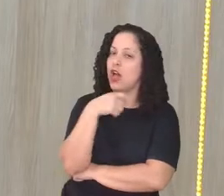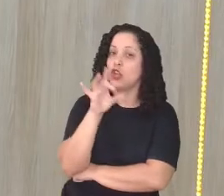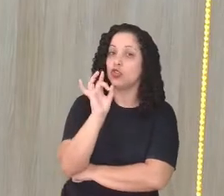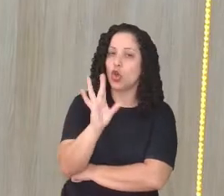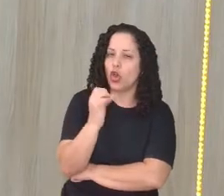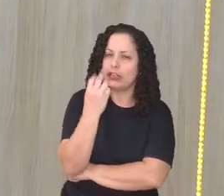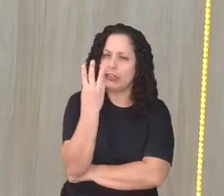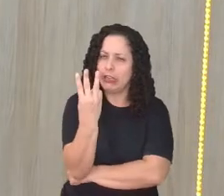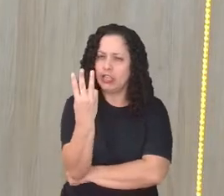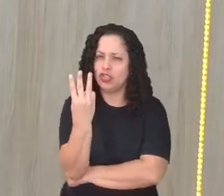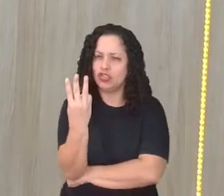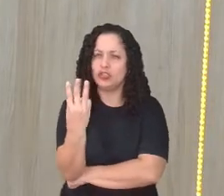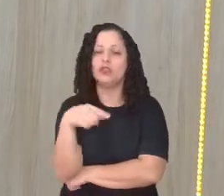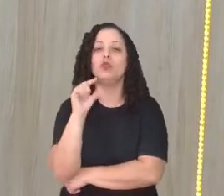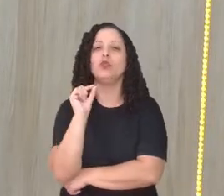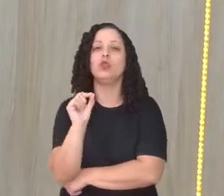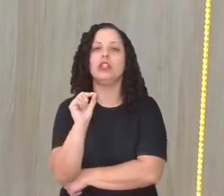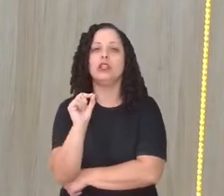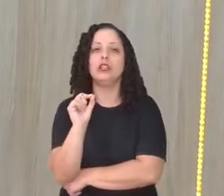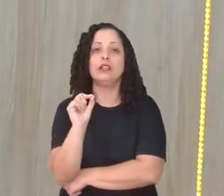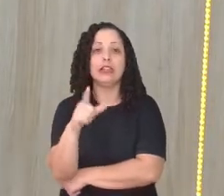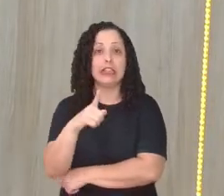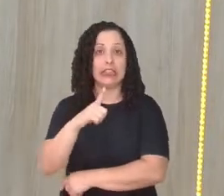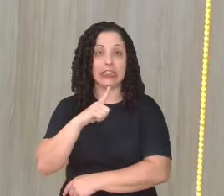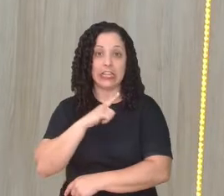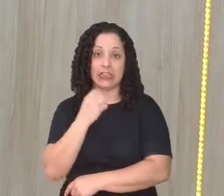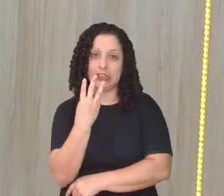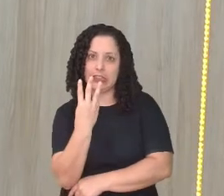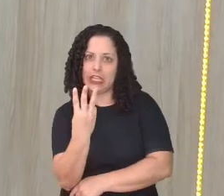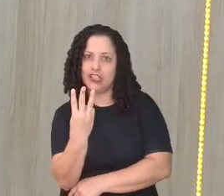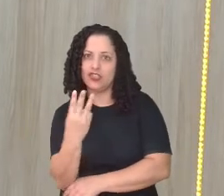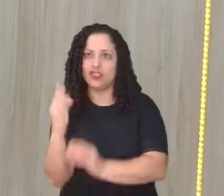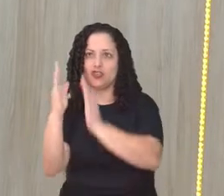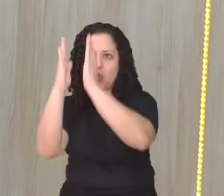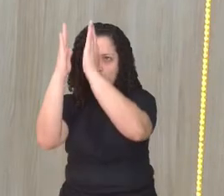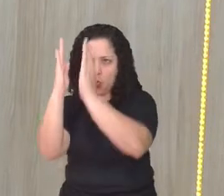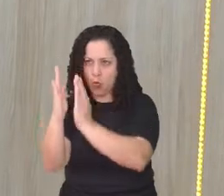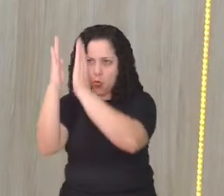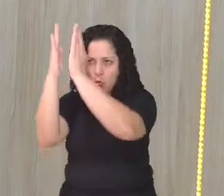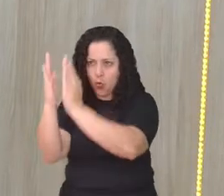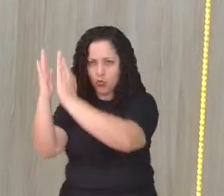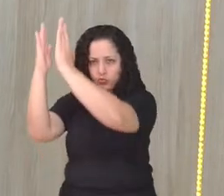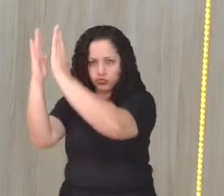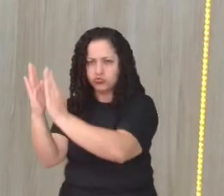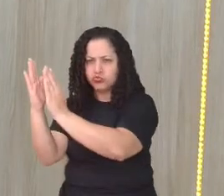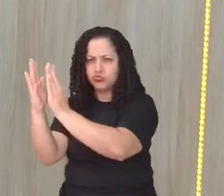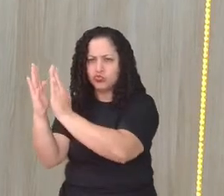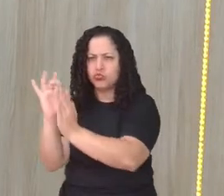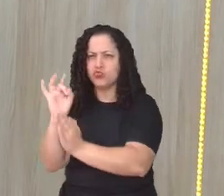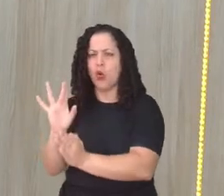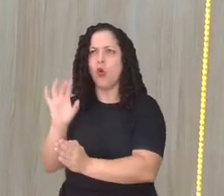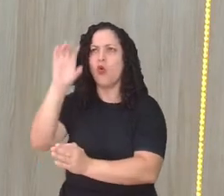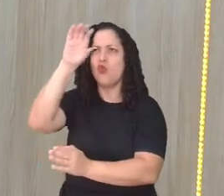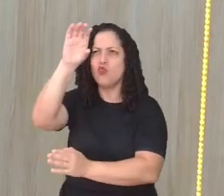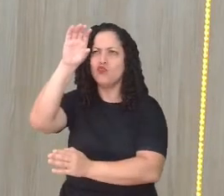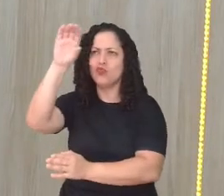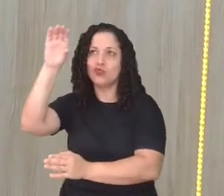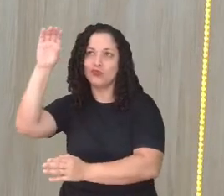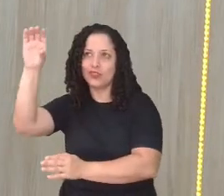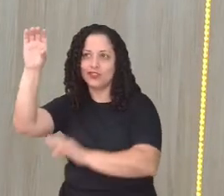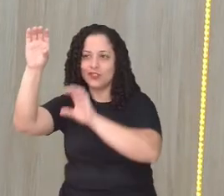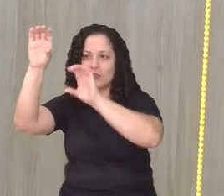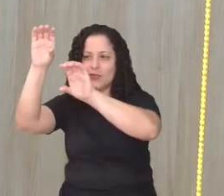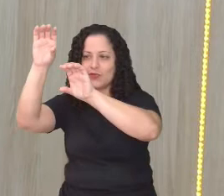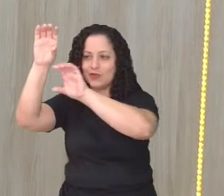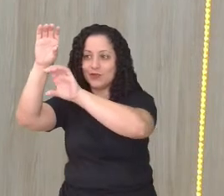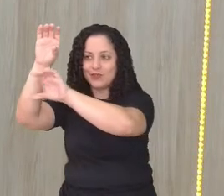apenas 3 colunas? Veja bem, aqui foram 3 linhas e 3 colunas. 1, 2, 3,